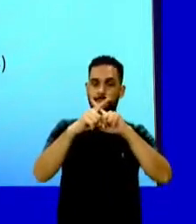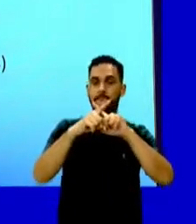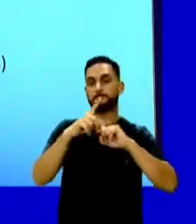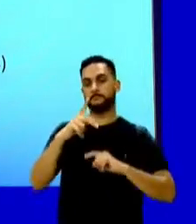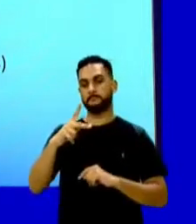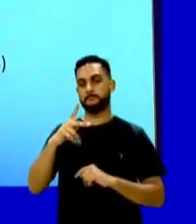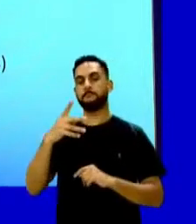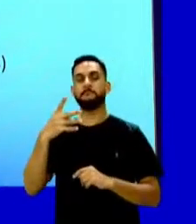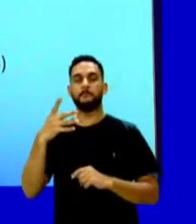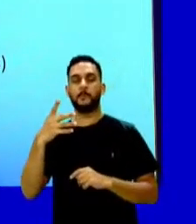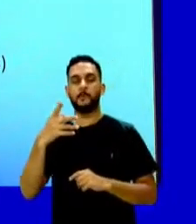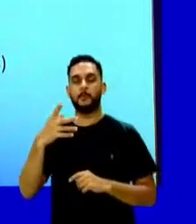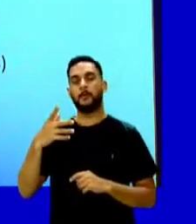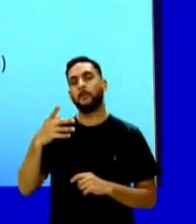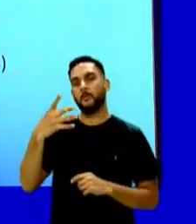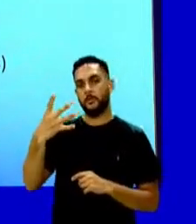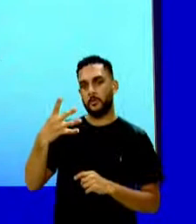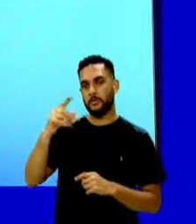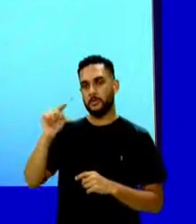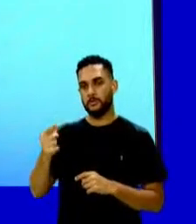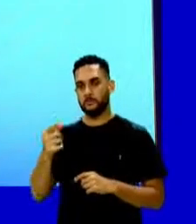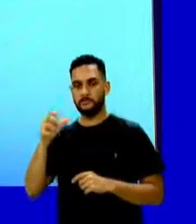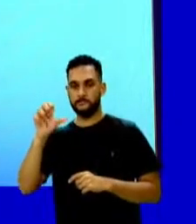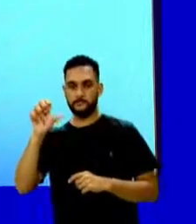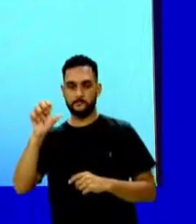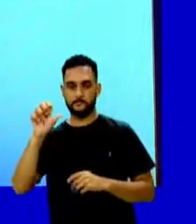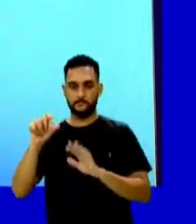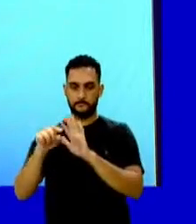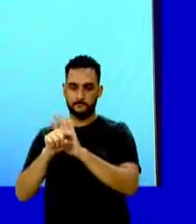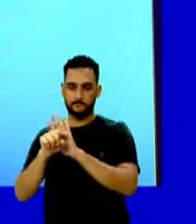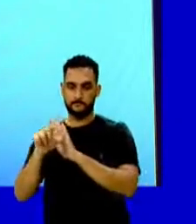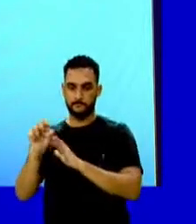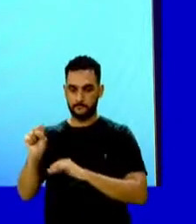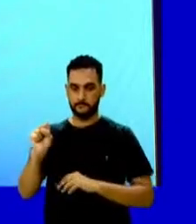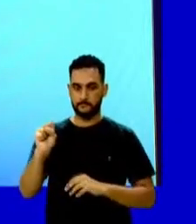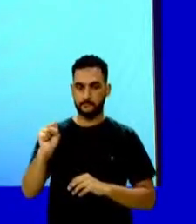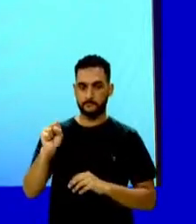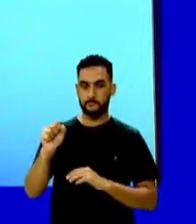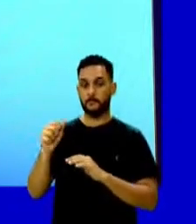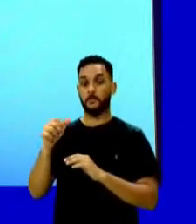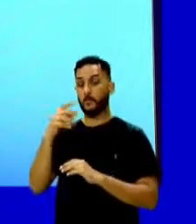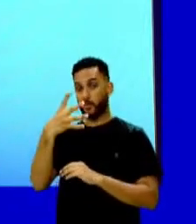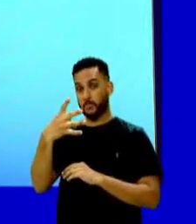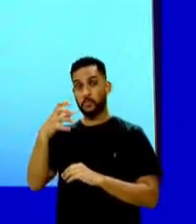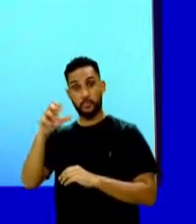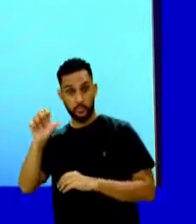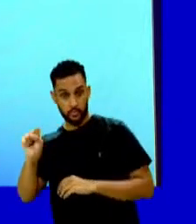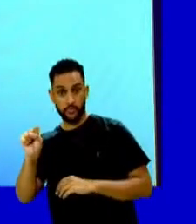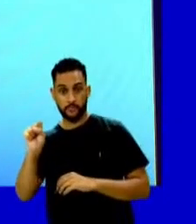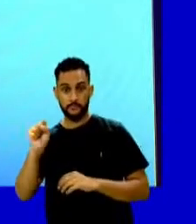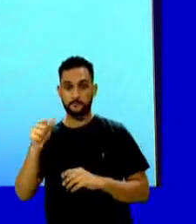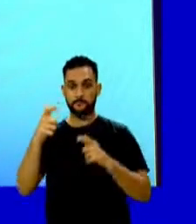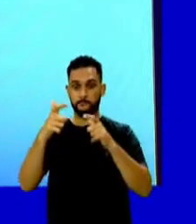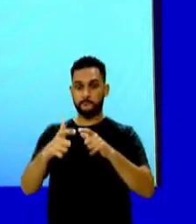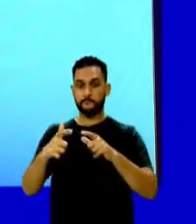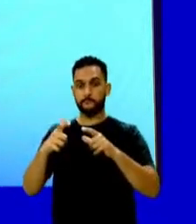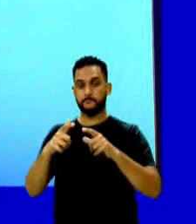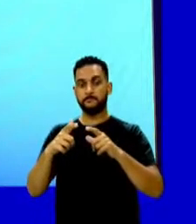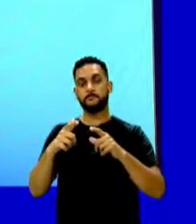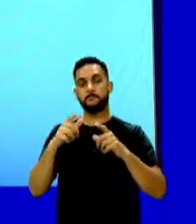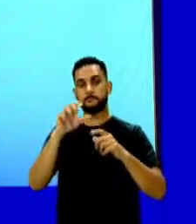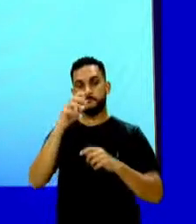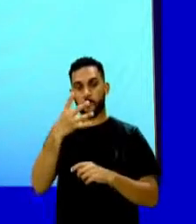o ponto P4 - oito ó letra A4 - 8 é o ponto de interesse